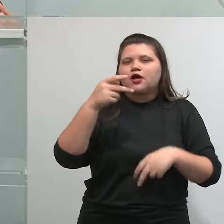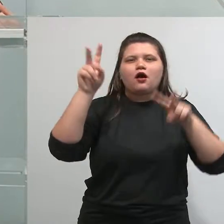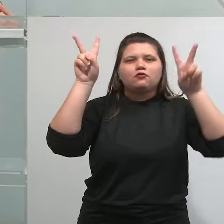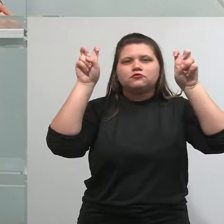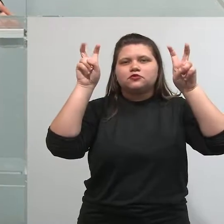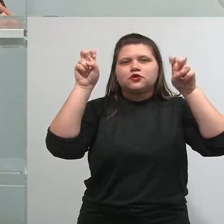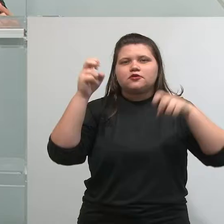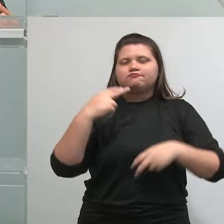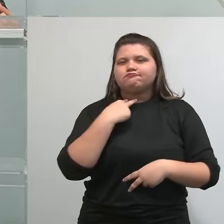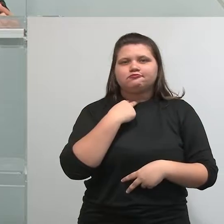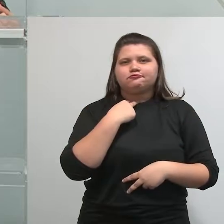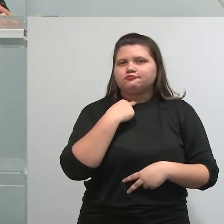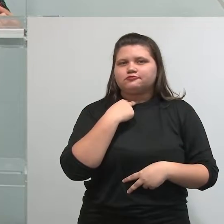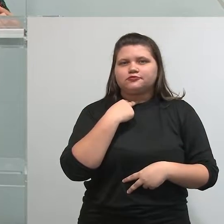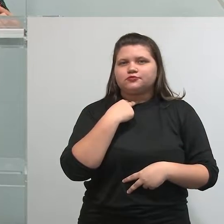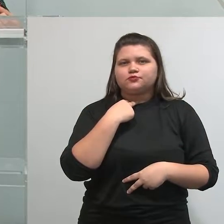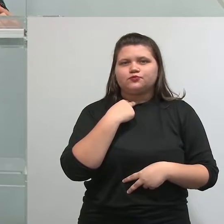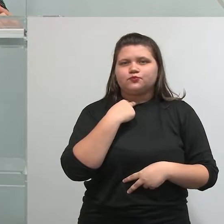chegar falando